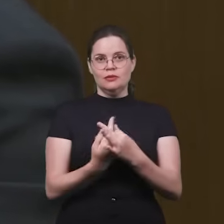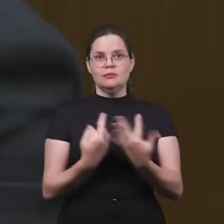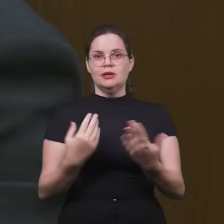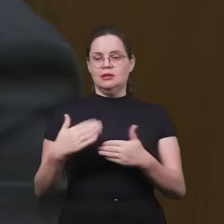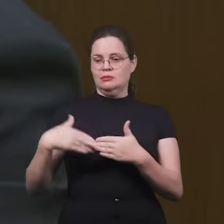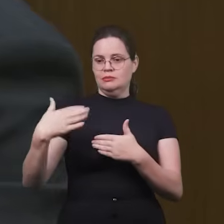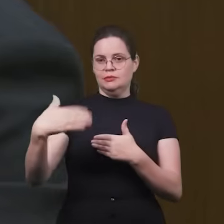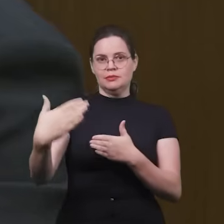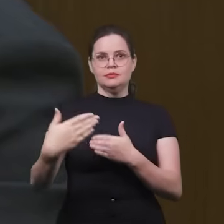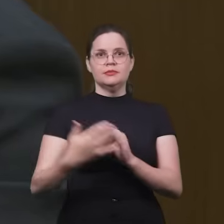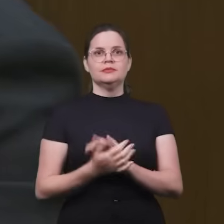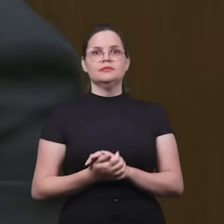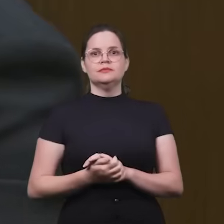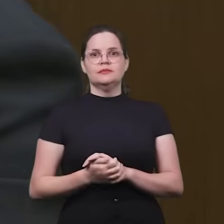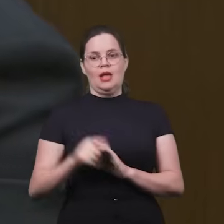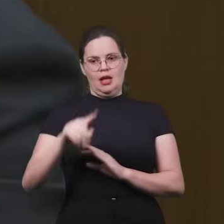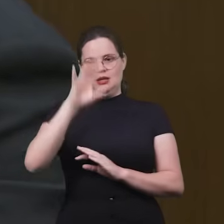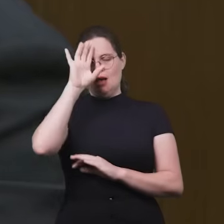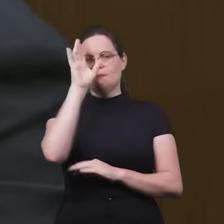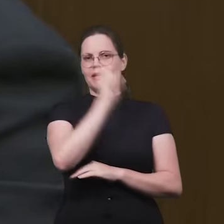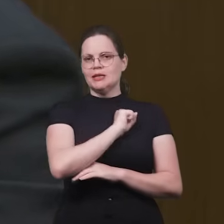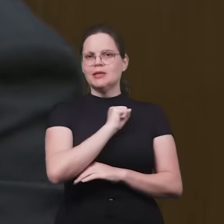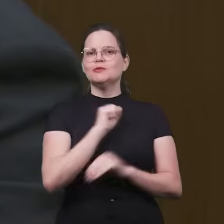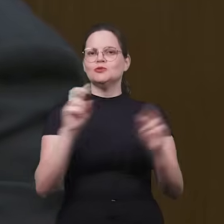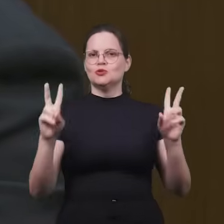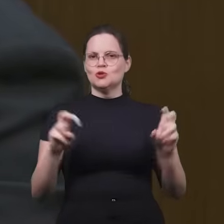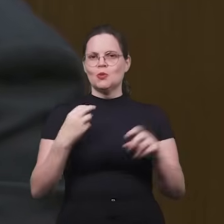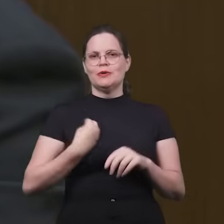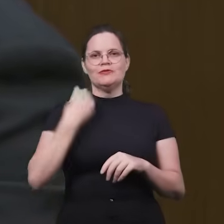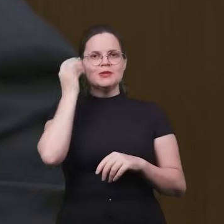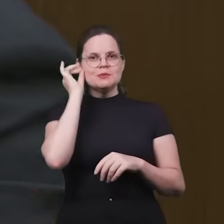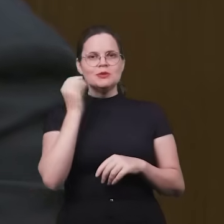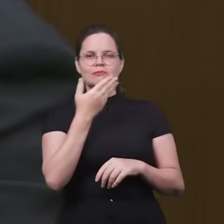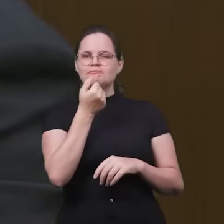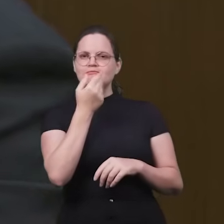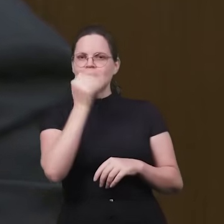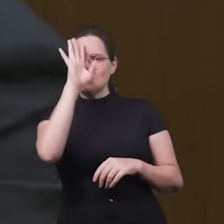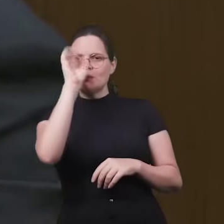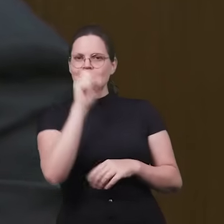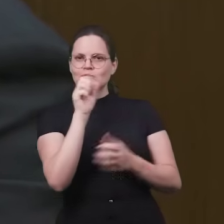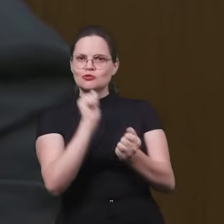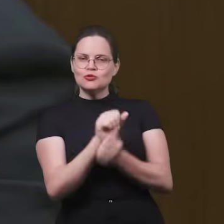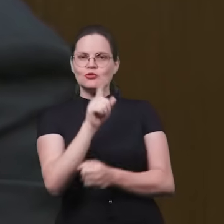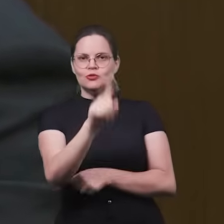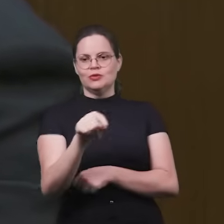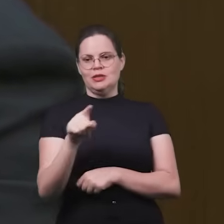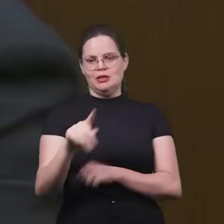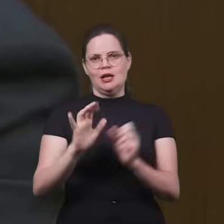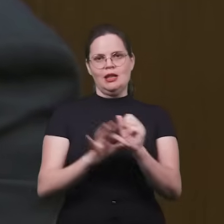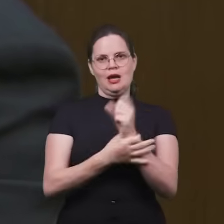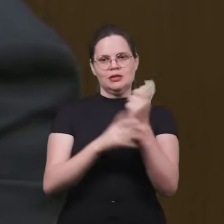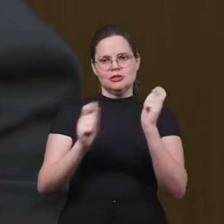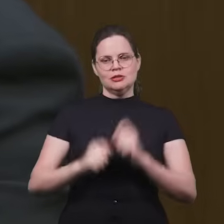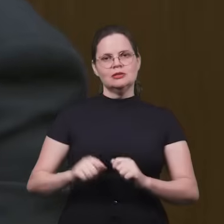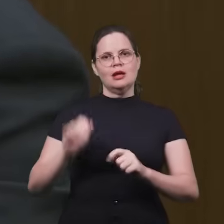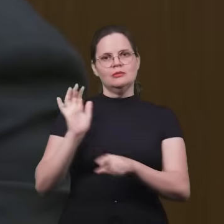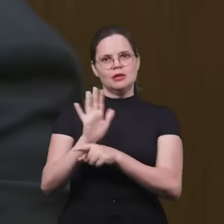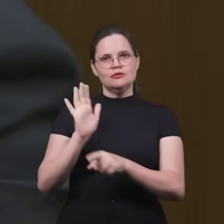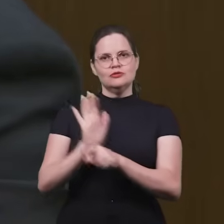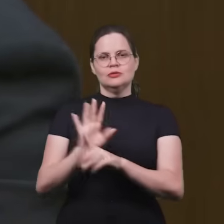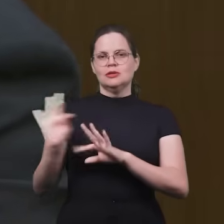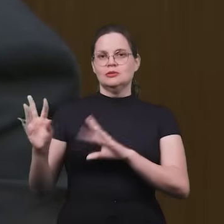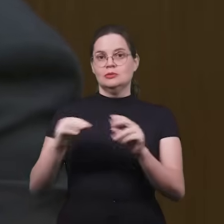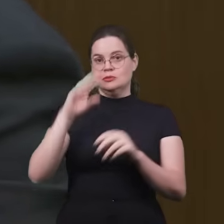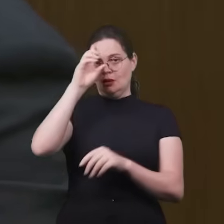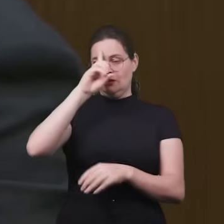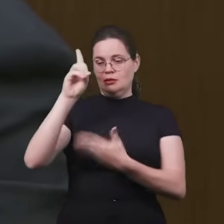sua descendência, o legado espiritual vai ser a garantia do olhar de Deus para ajudar, para trazer o recurso, para trazer